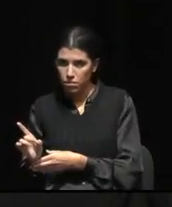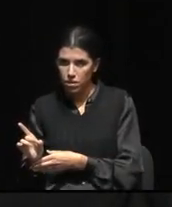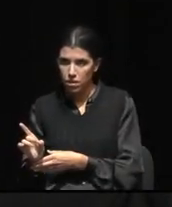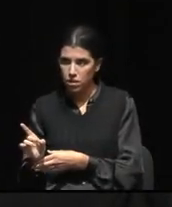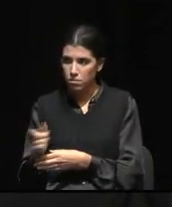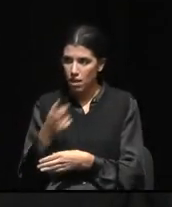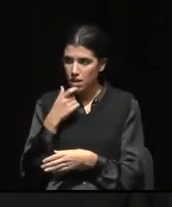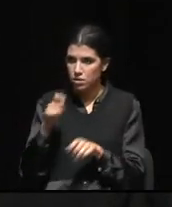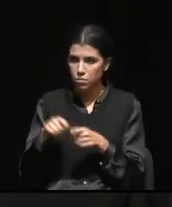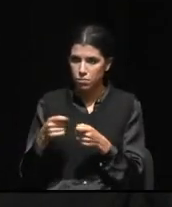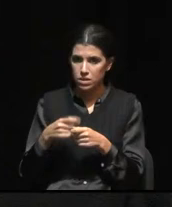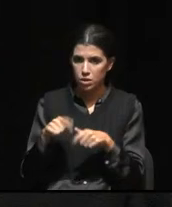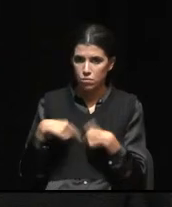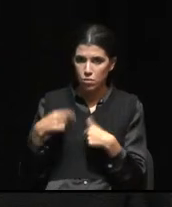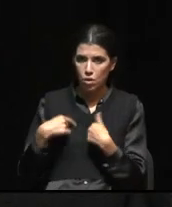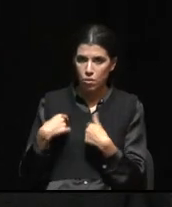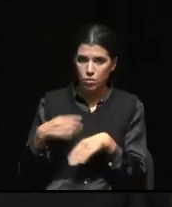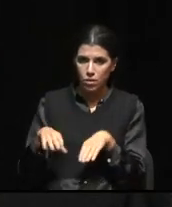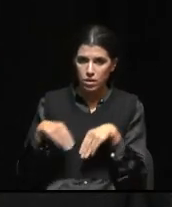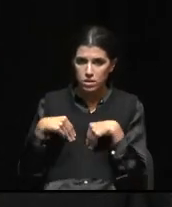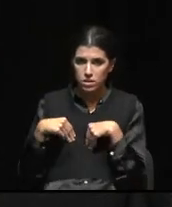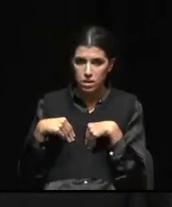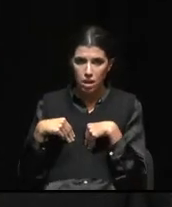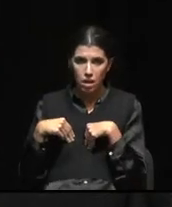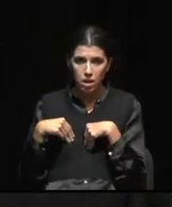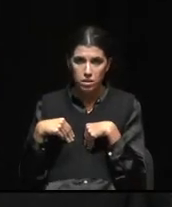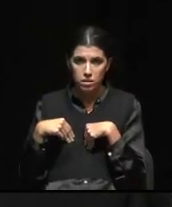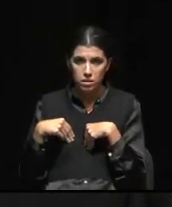próprio aceite não tem que ser votado que